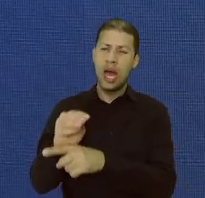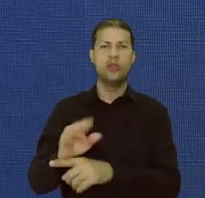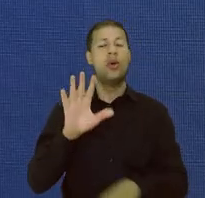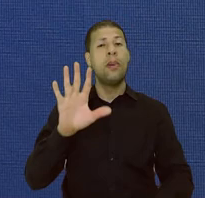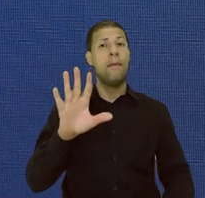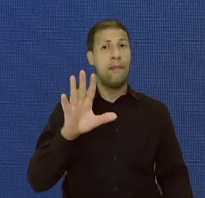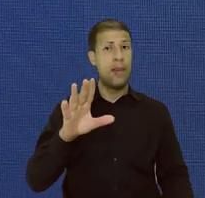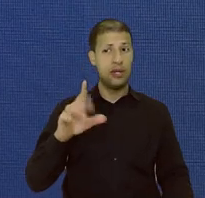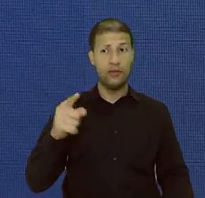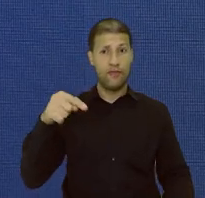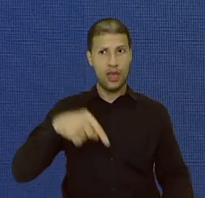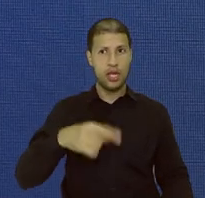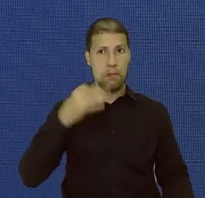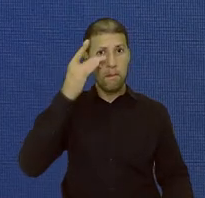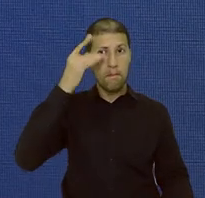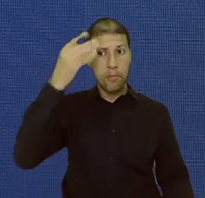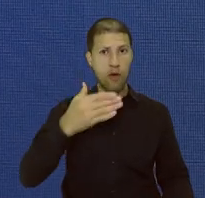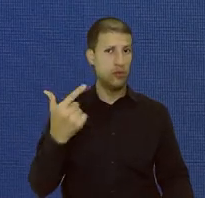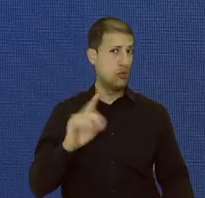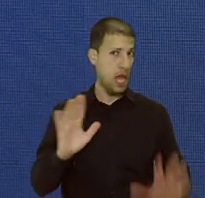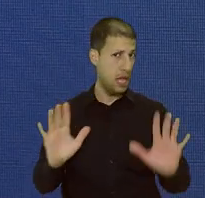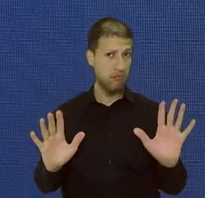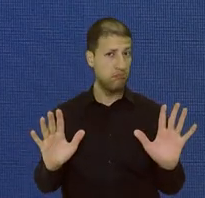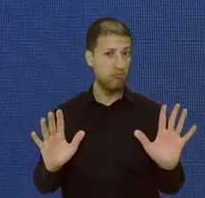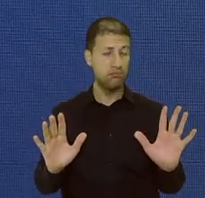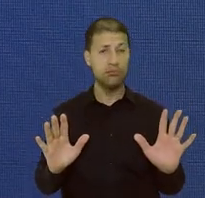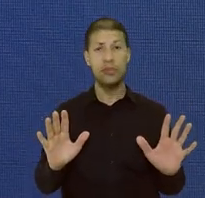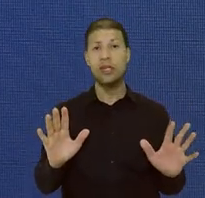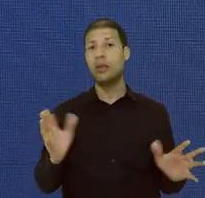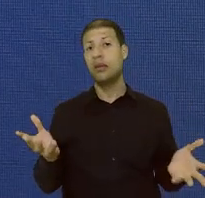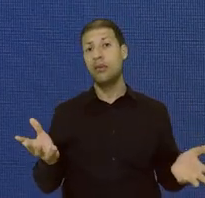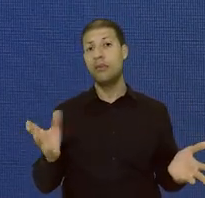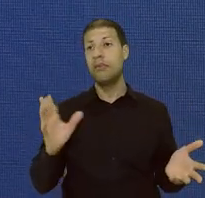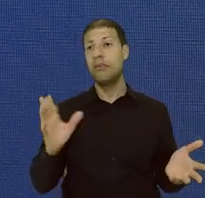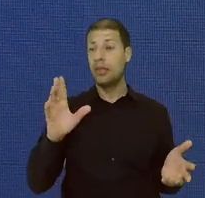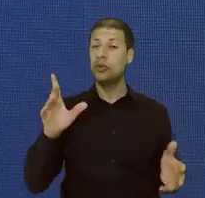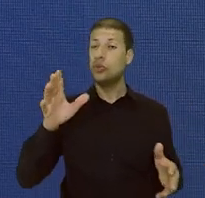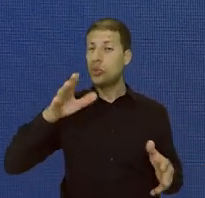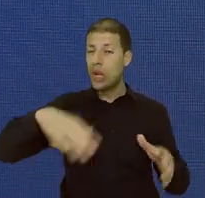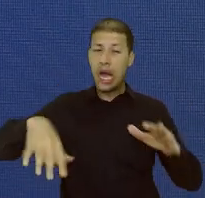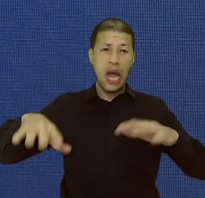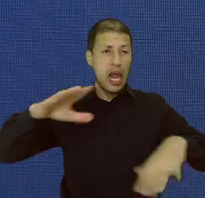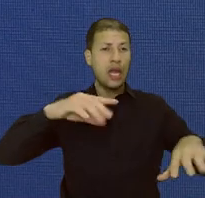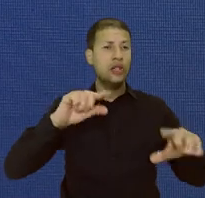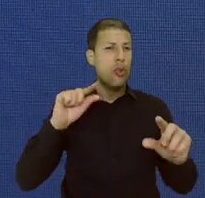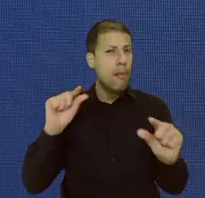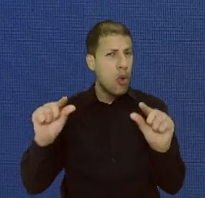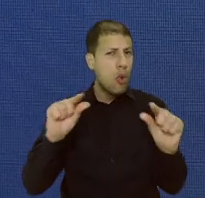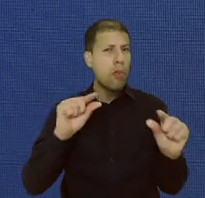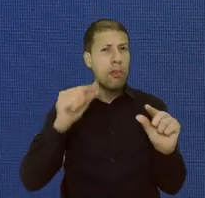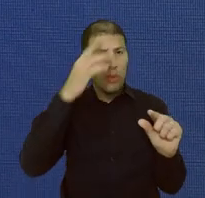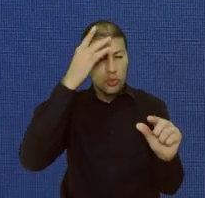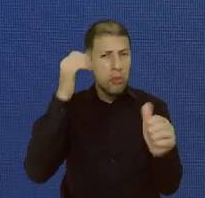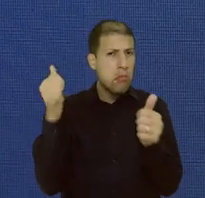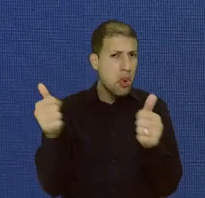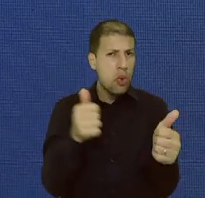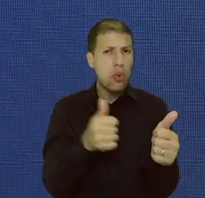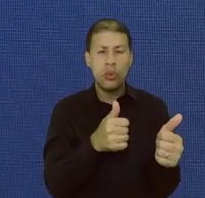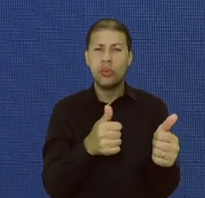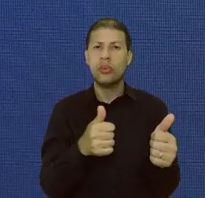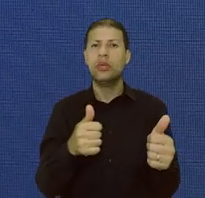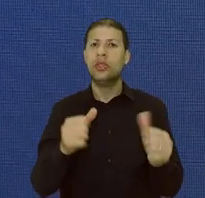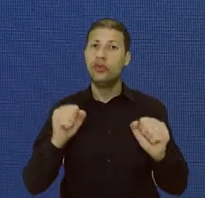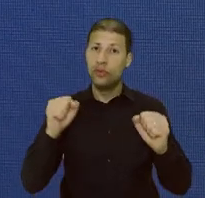provaram enfim hoje eu acho que todo setor tem um pouco de de gente boa fazendo buscando